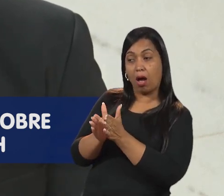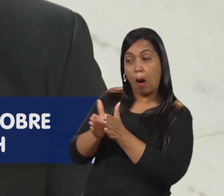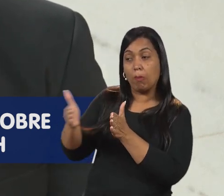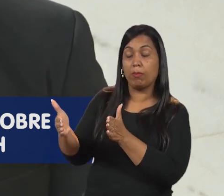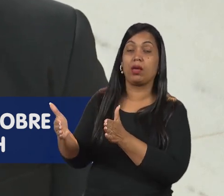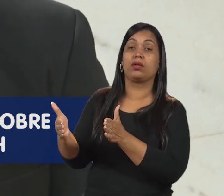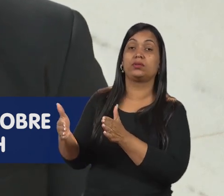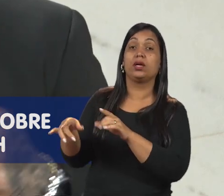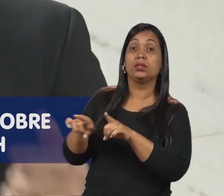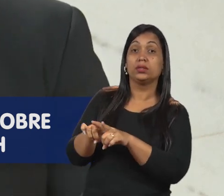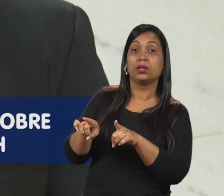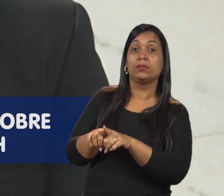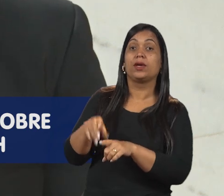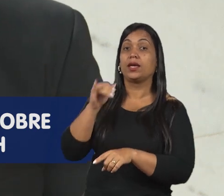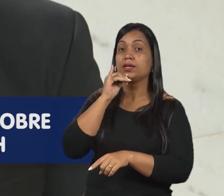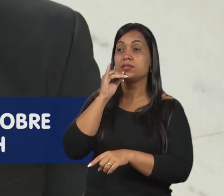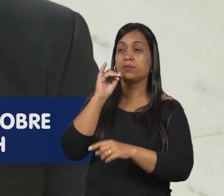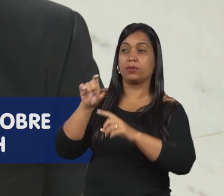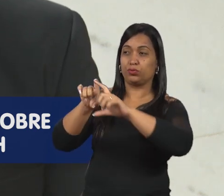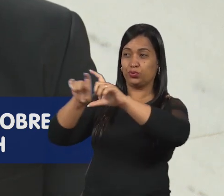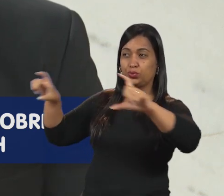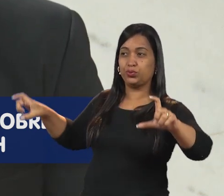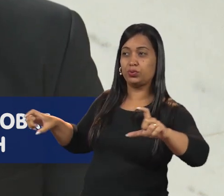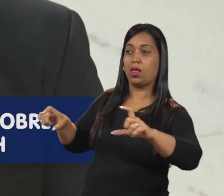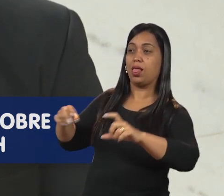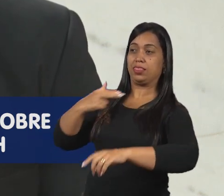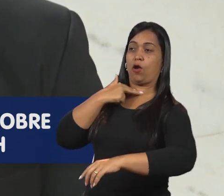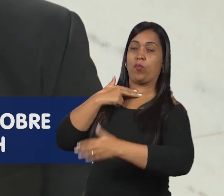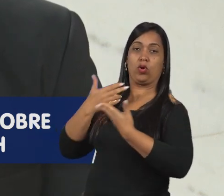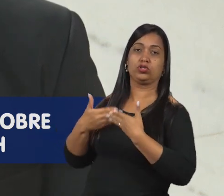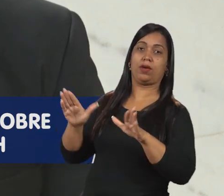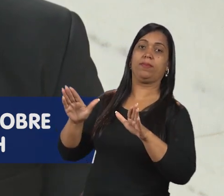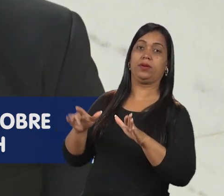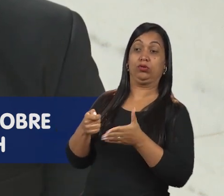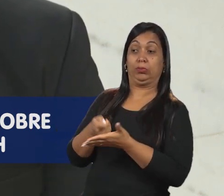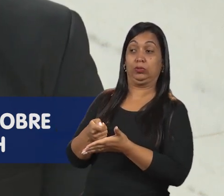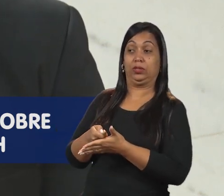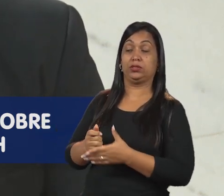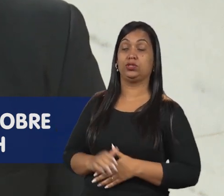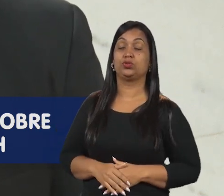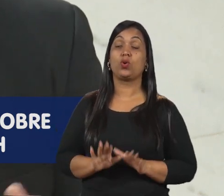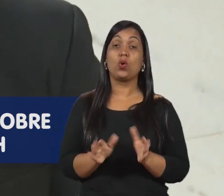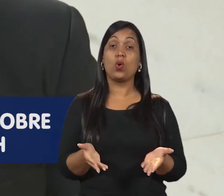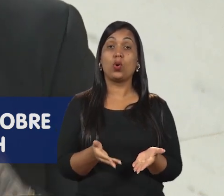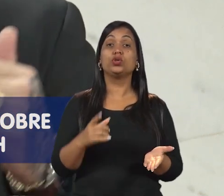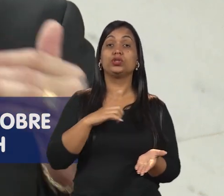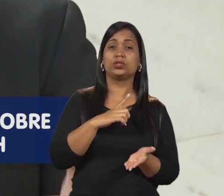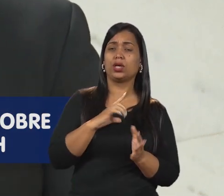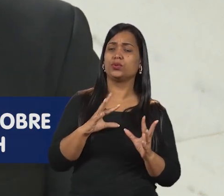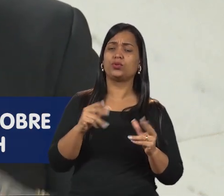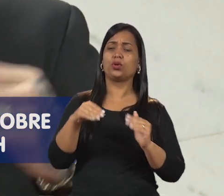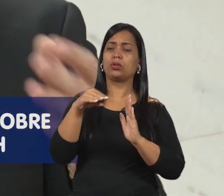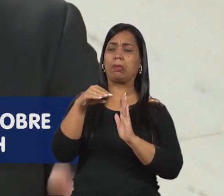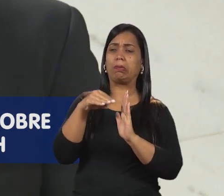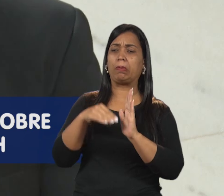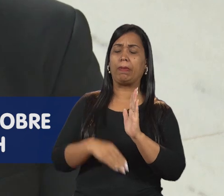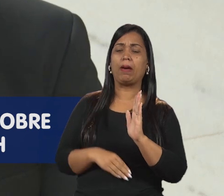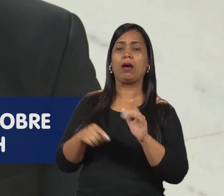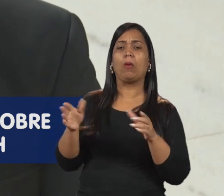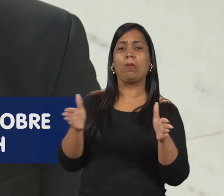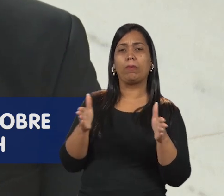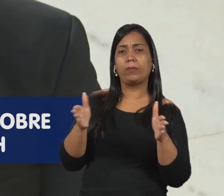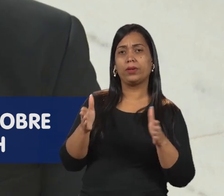ele prevê a lacração de uma maneira mais rígida, né? Hoje tem todo um trâmite, um